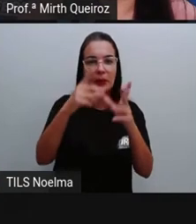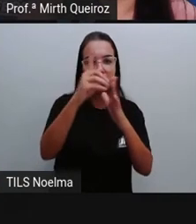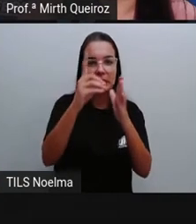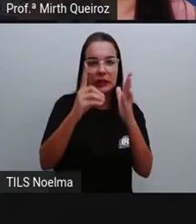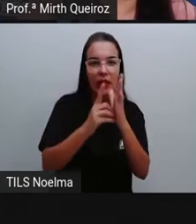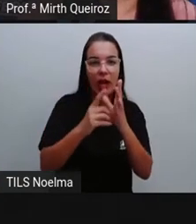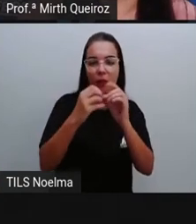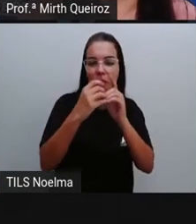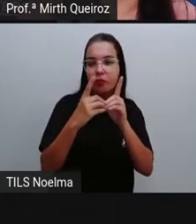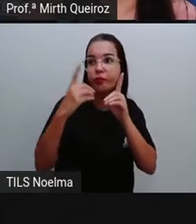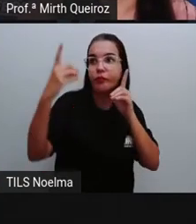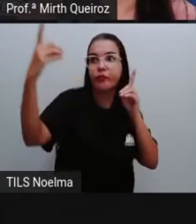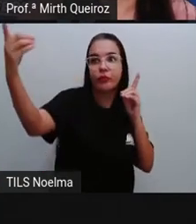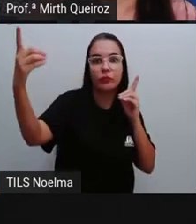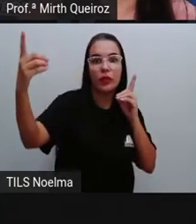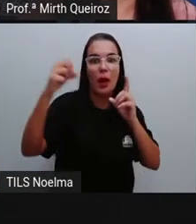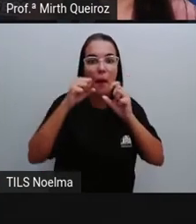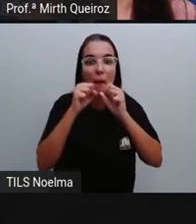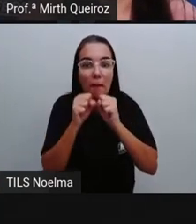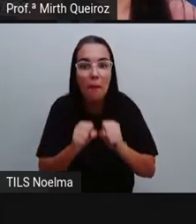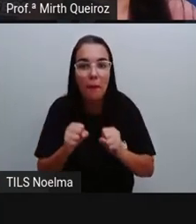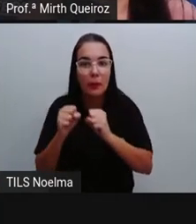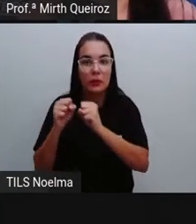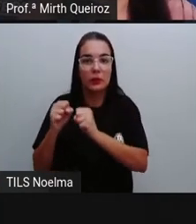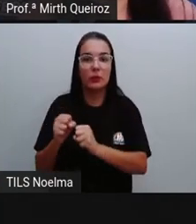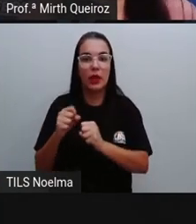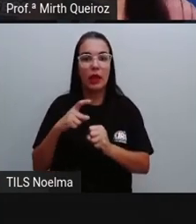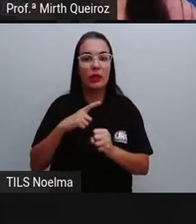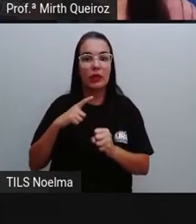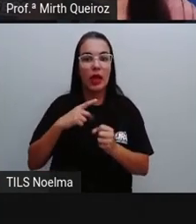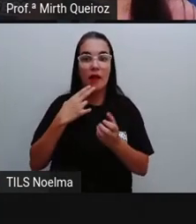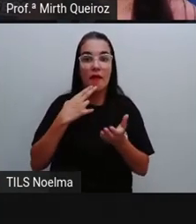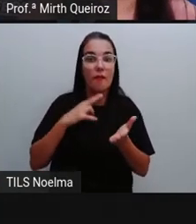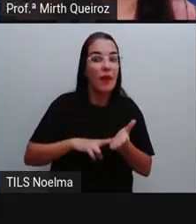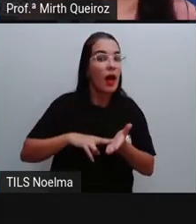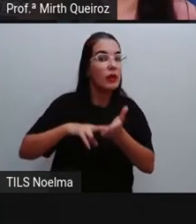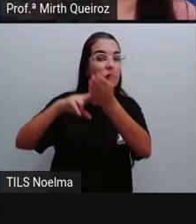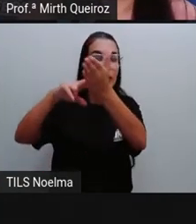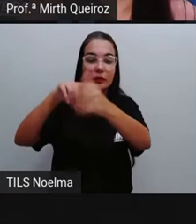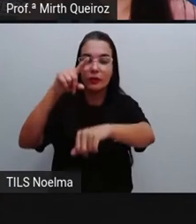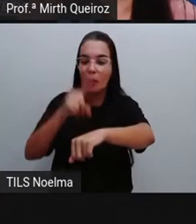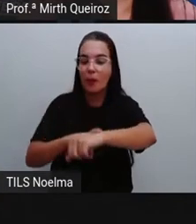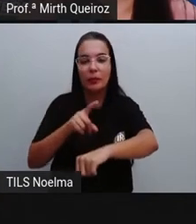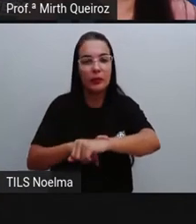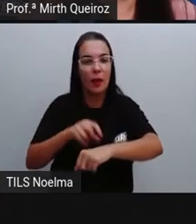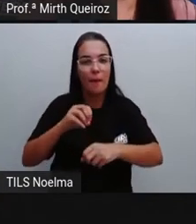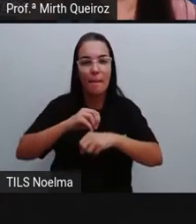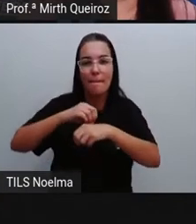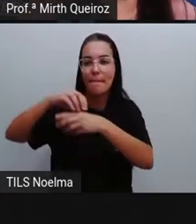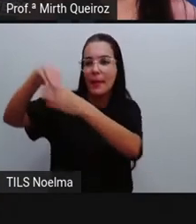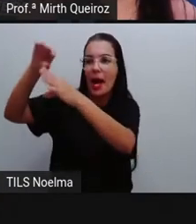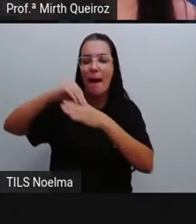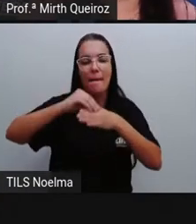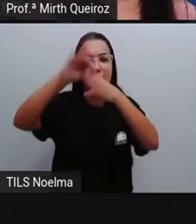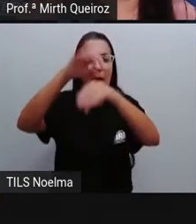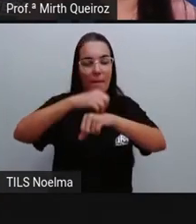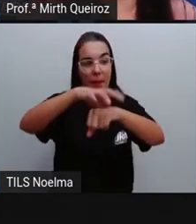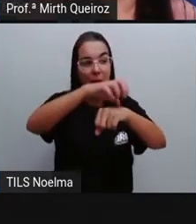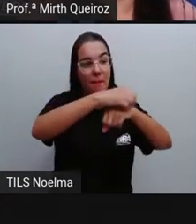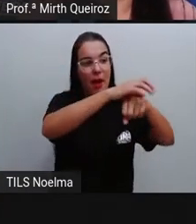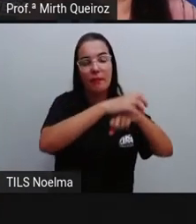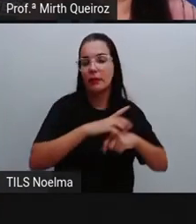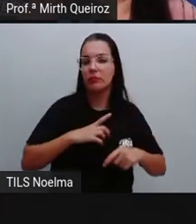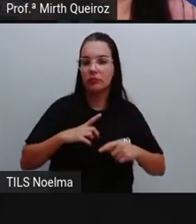da comunicação e a possibilidade de poderem ser enviados vários ao mesmo tempo. E o primeiro